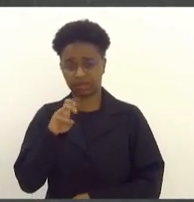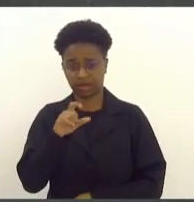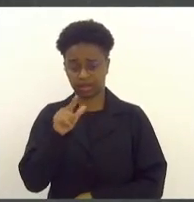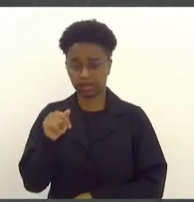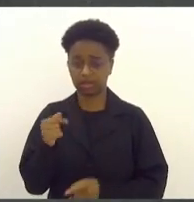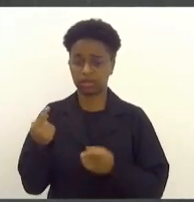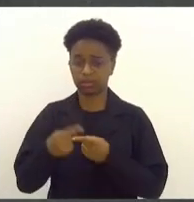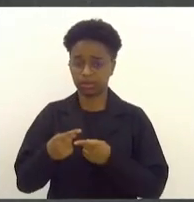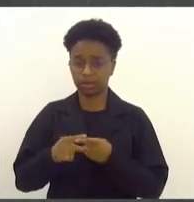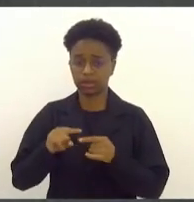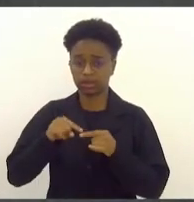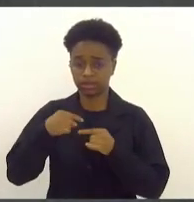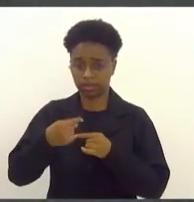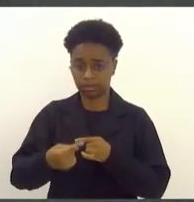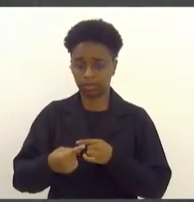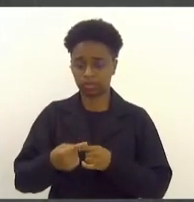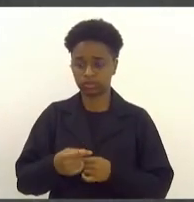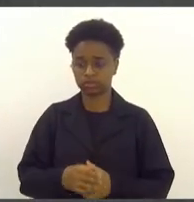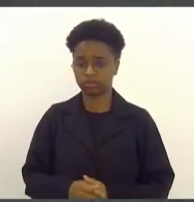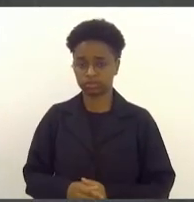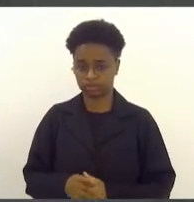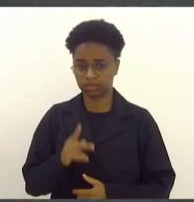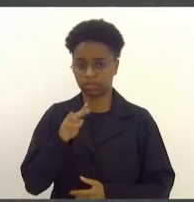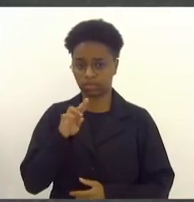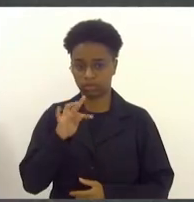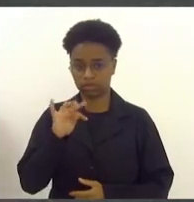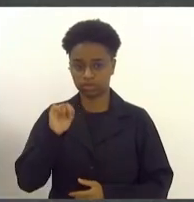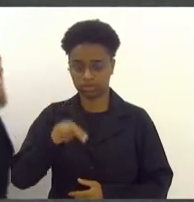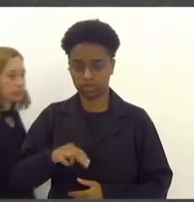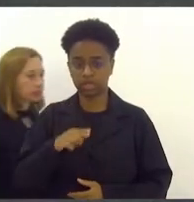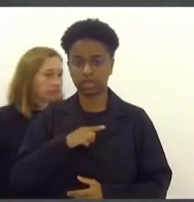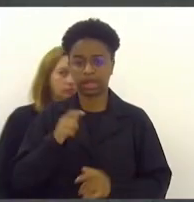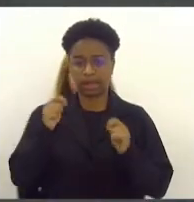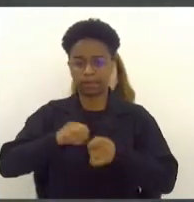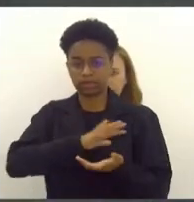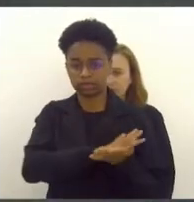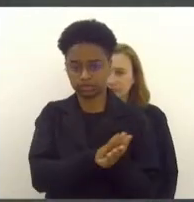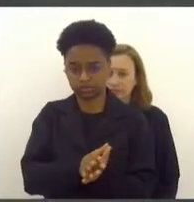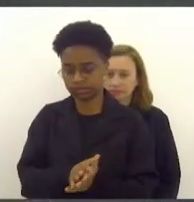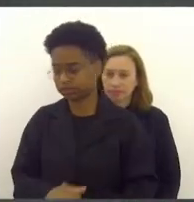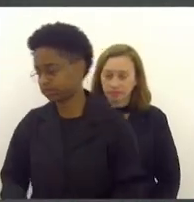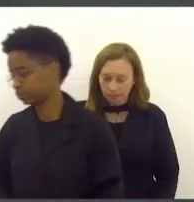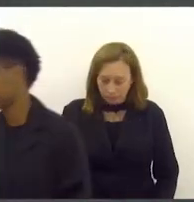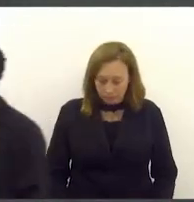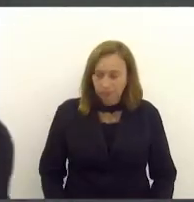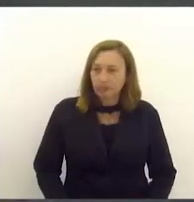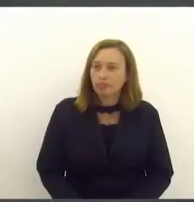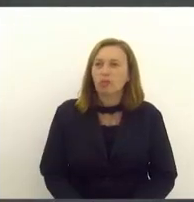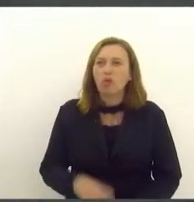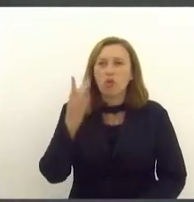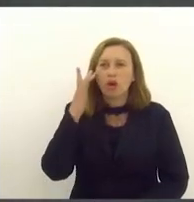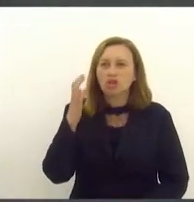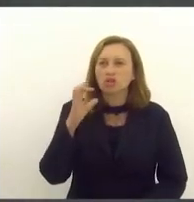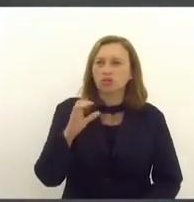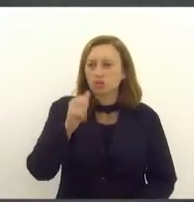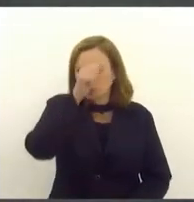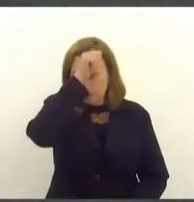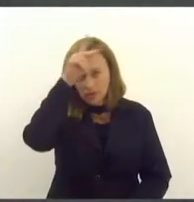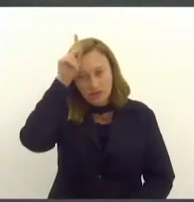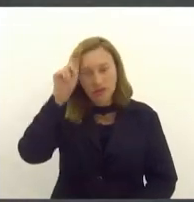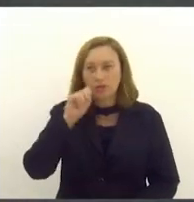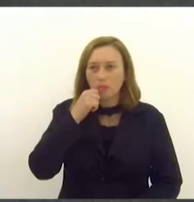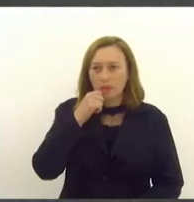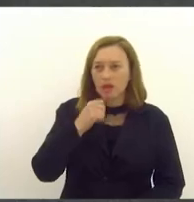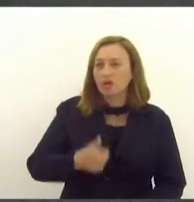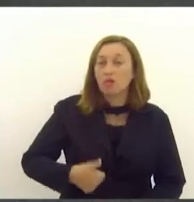depois do Putin tem uma capacidade de destruição extraordinária né Eu acho que o Eduardo Paes é o primeiro caso